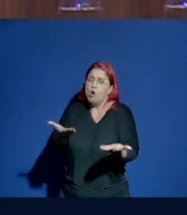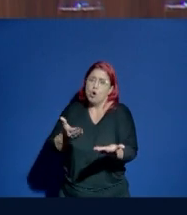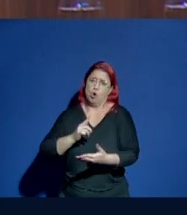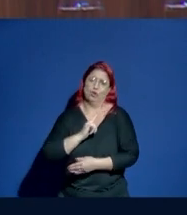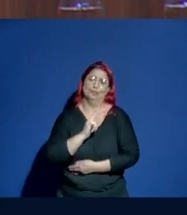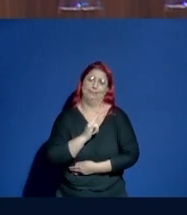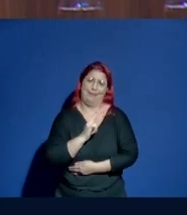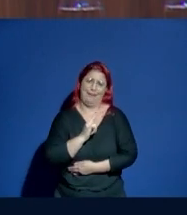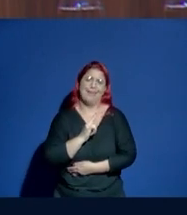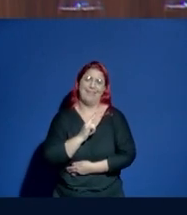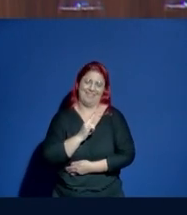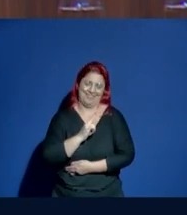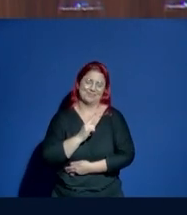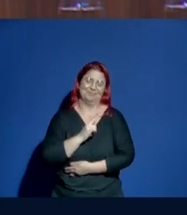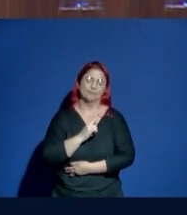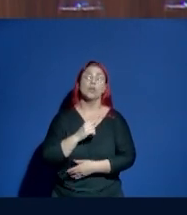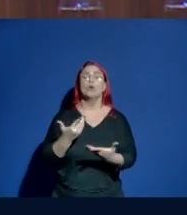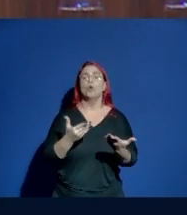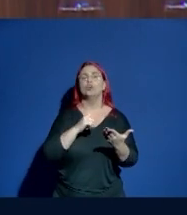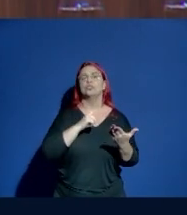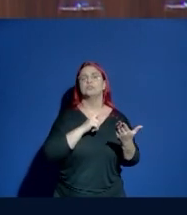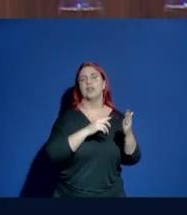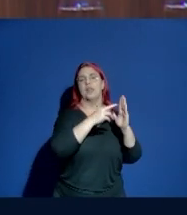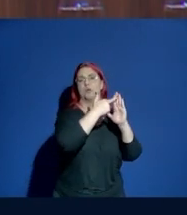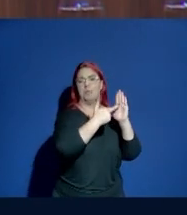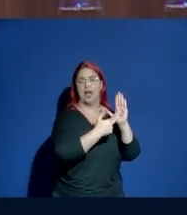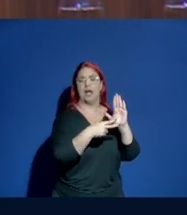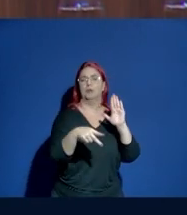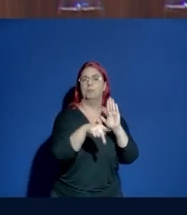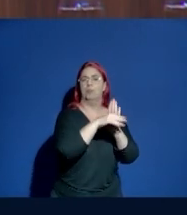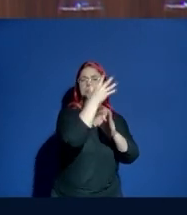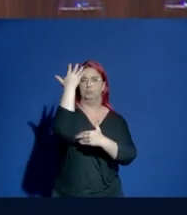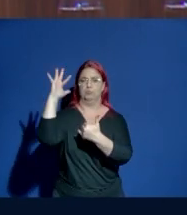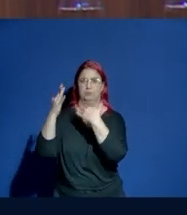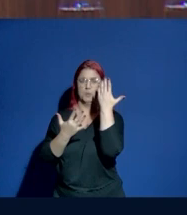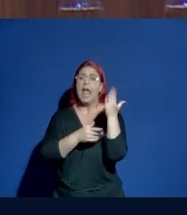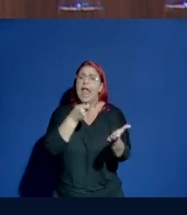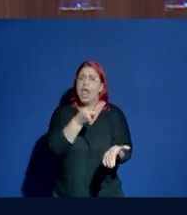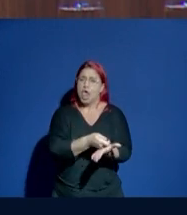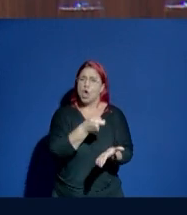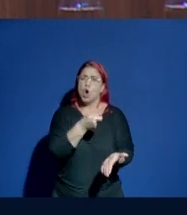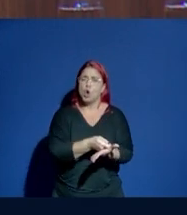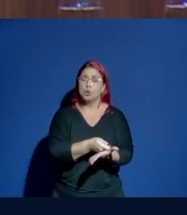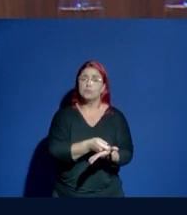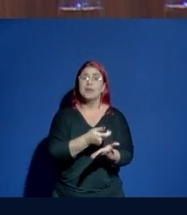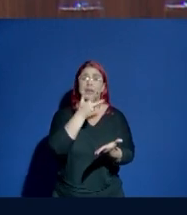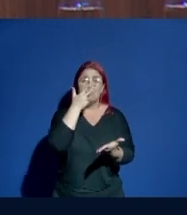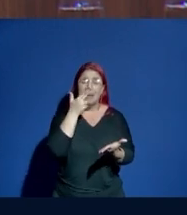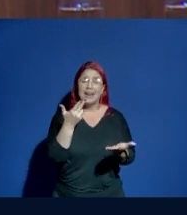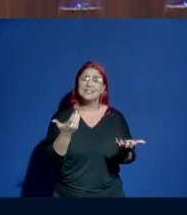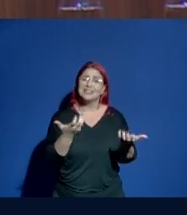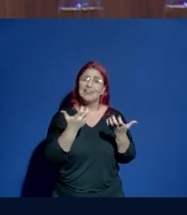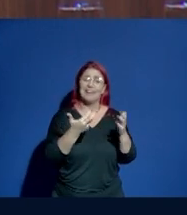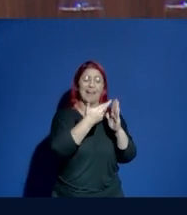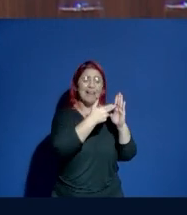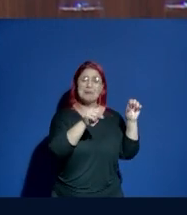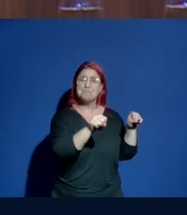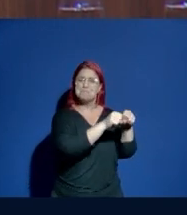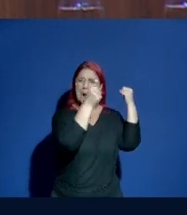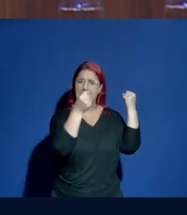hoje a gente tem um código florestal que é o mais moderno do mundo mais rigoroso do mundo e tão querendo destruir o código florestal